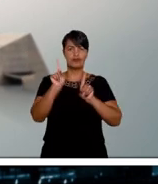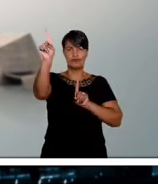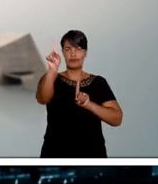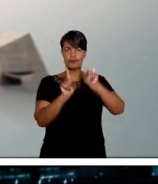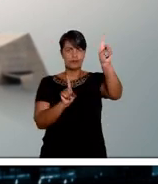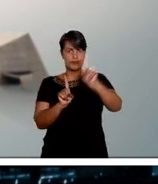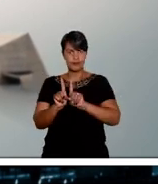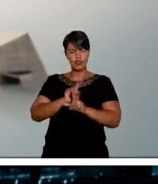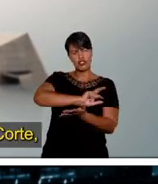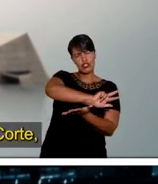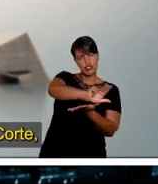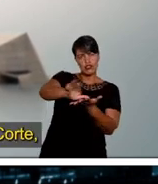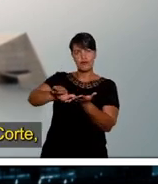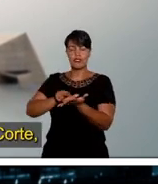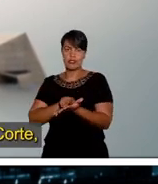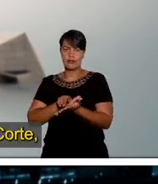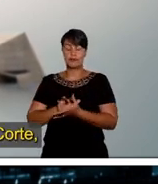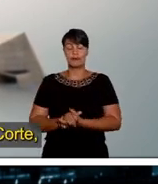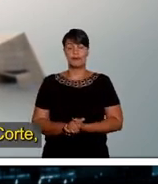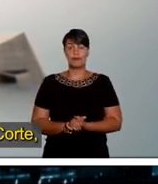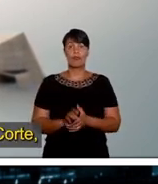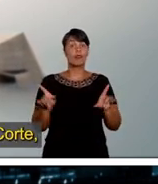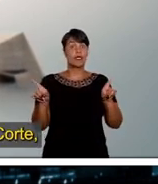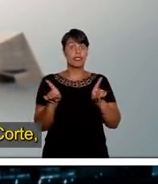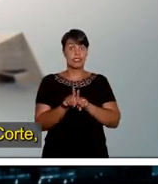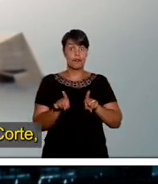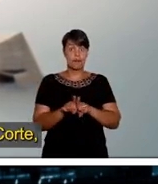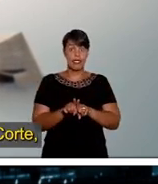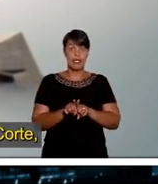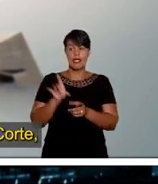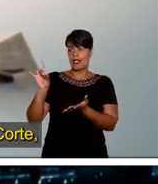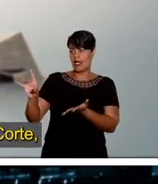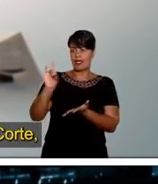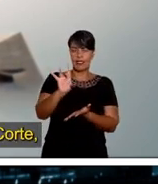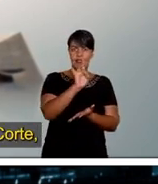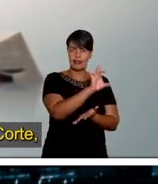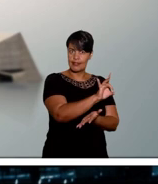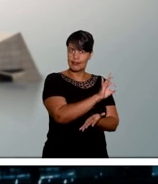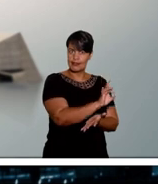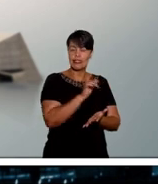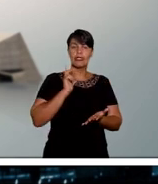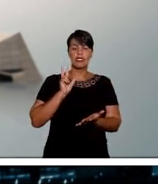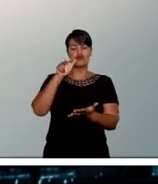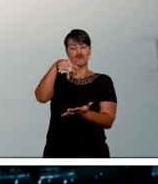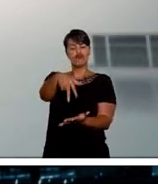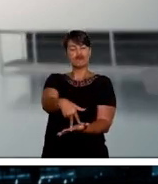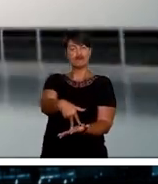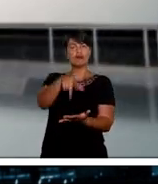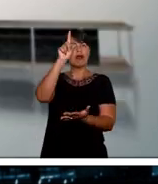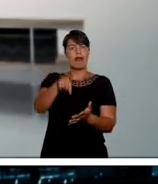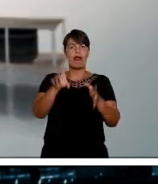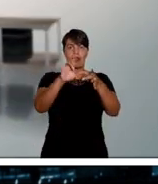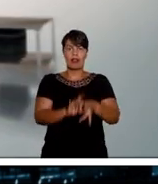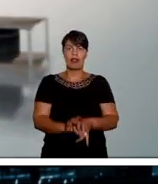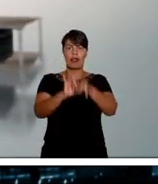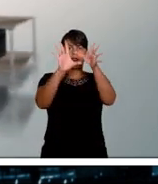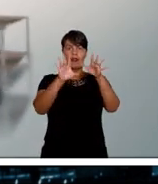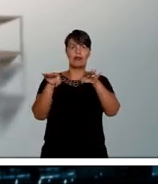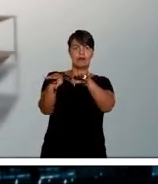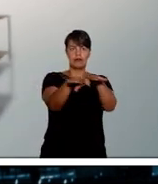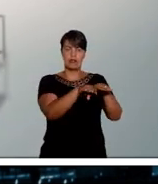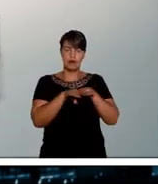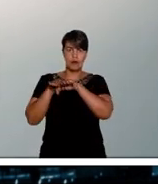e regiões. Diversa também é a distribuição das cadeiras da corte, feita de forma democrática e